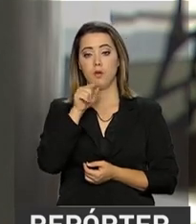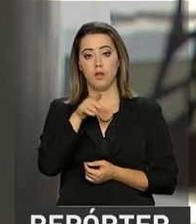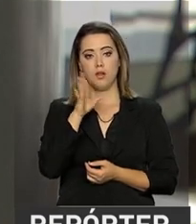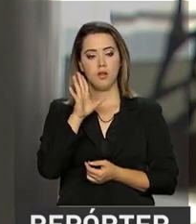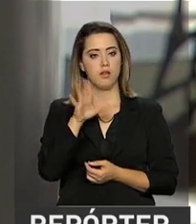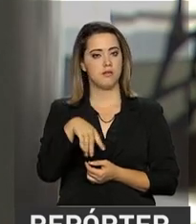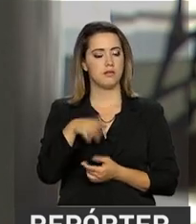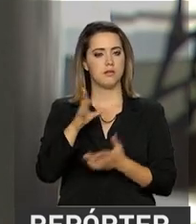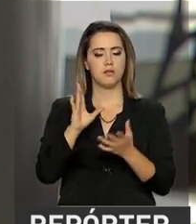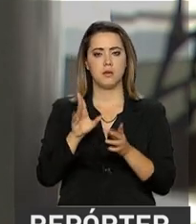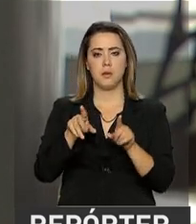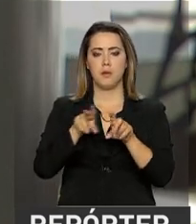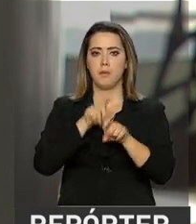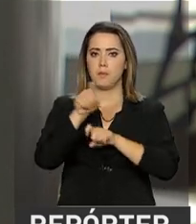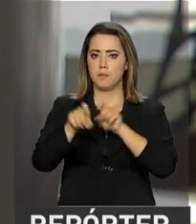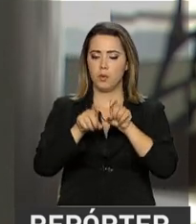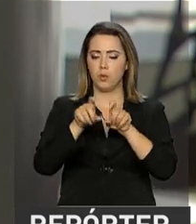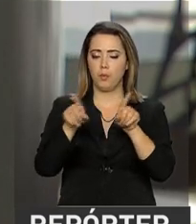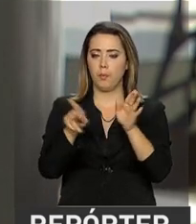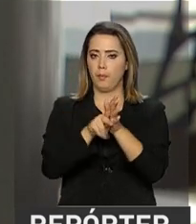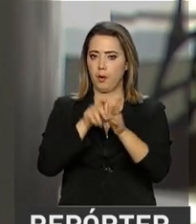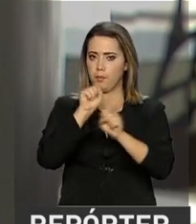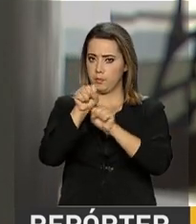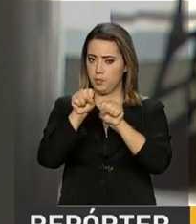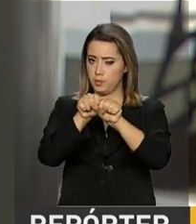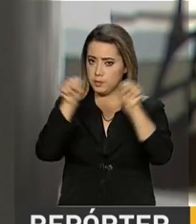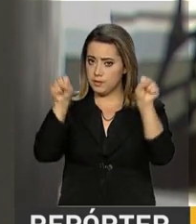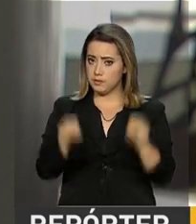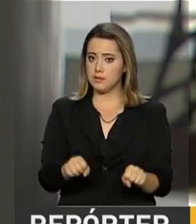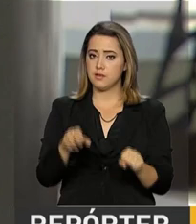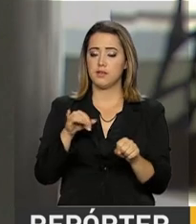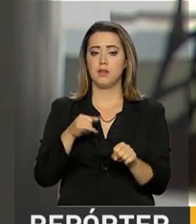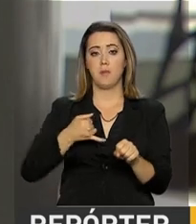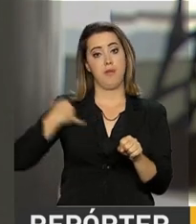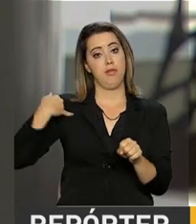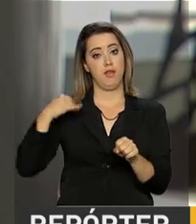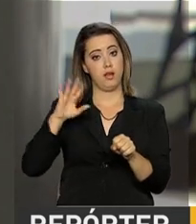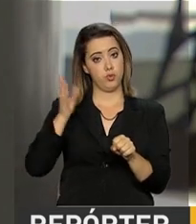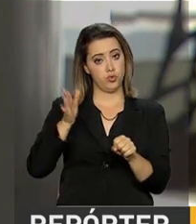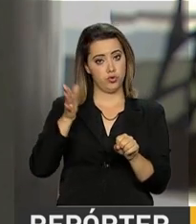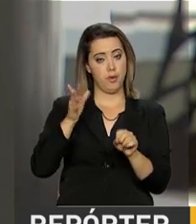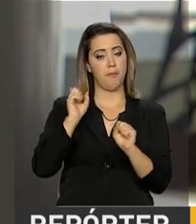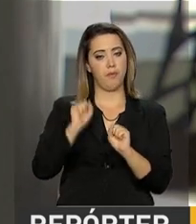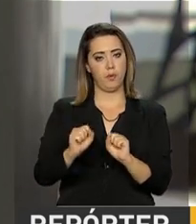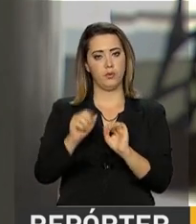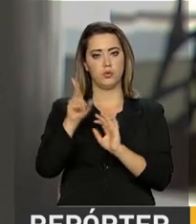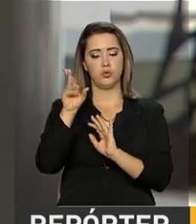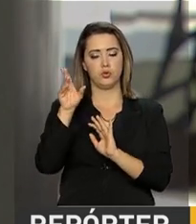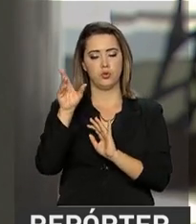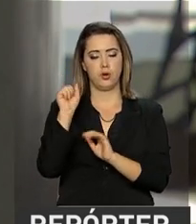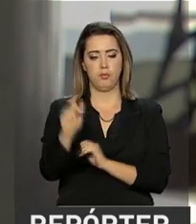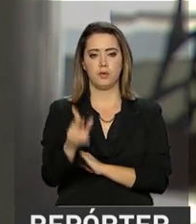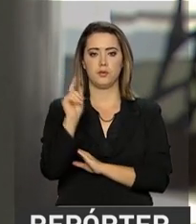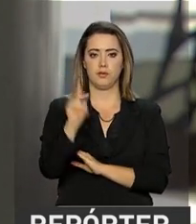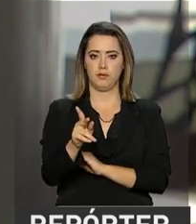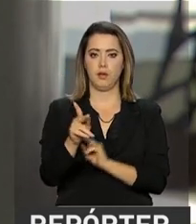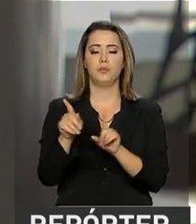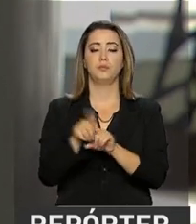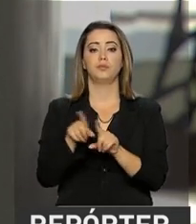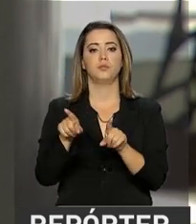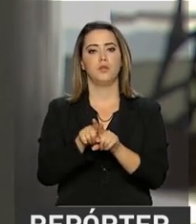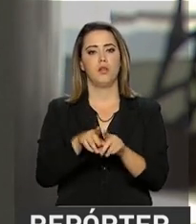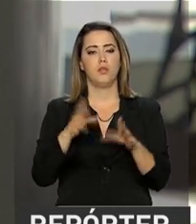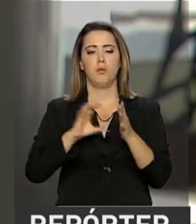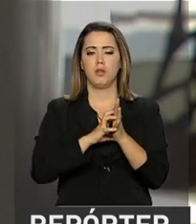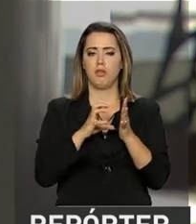forma automático o direito à aposentadoria puridade com base nas informações nos sistemas do próprio órgão e também na base